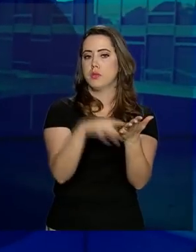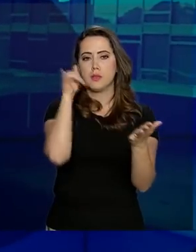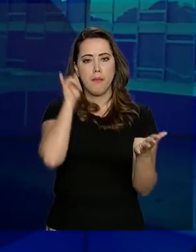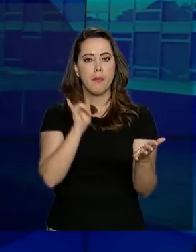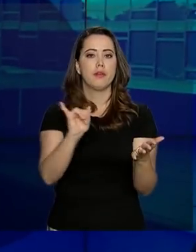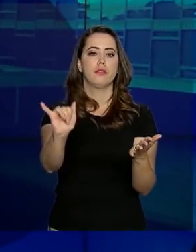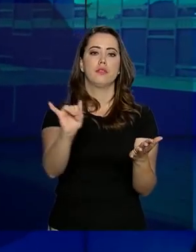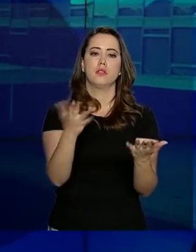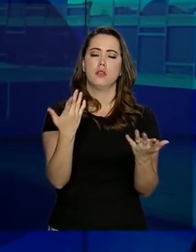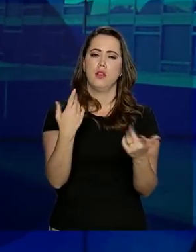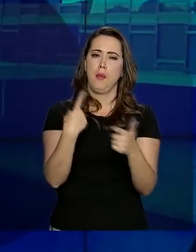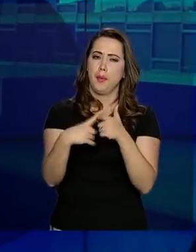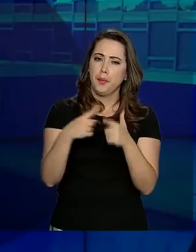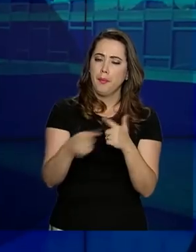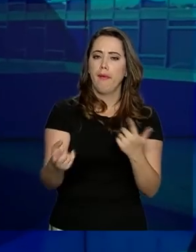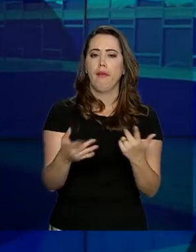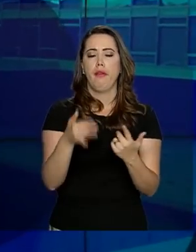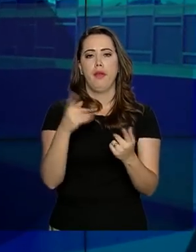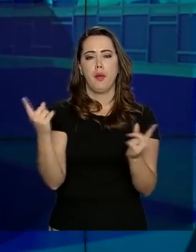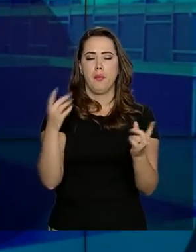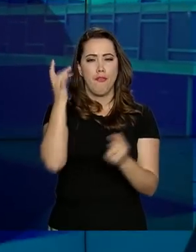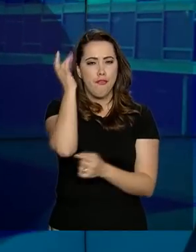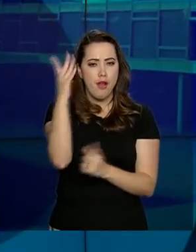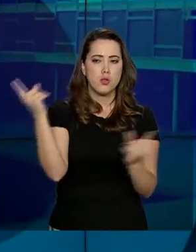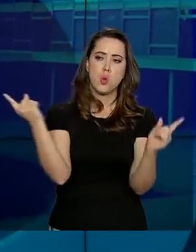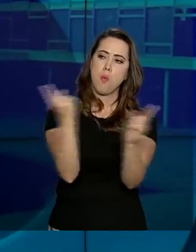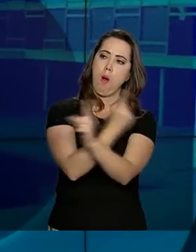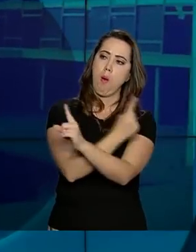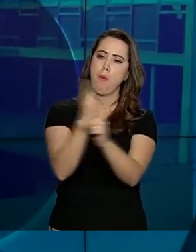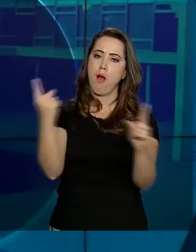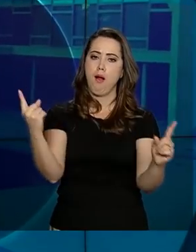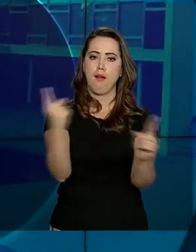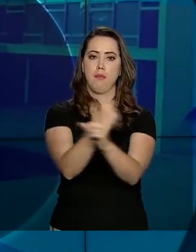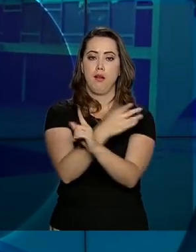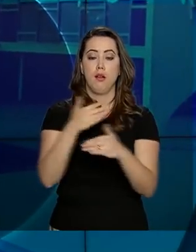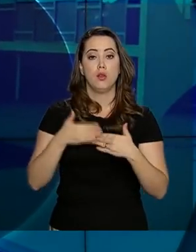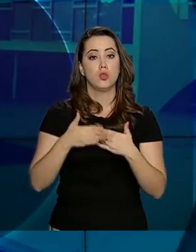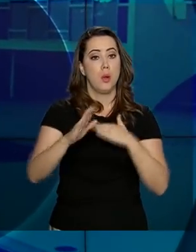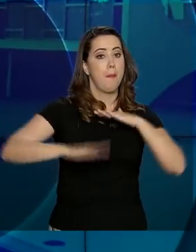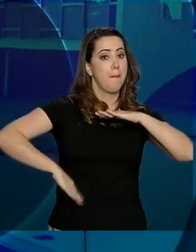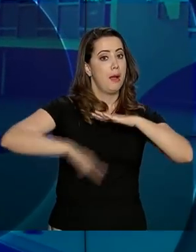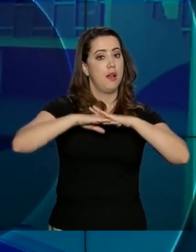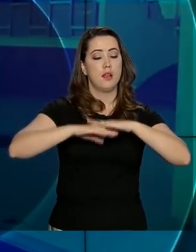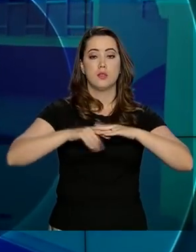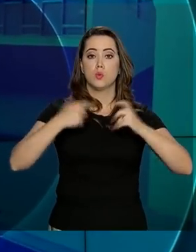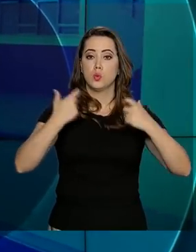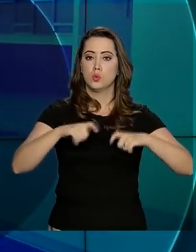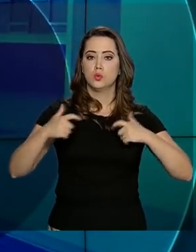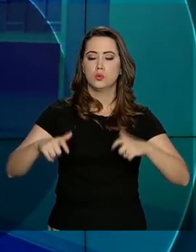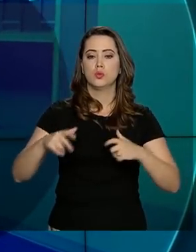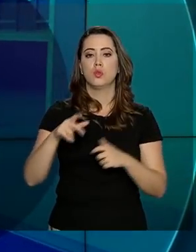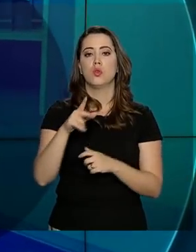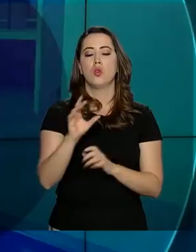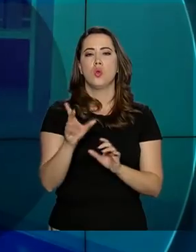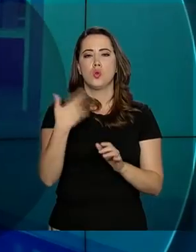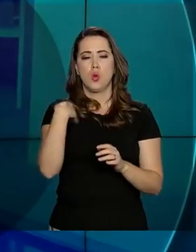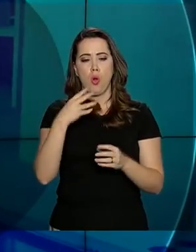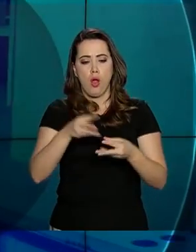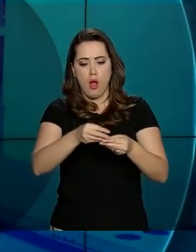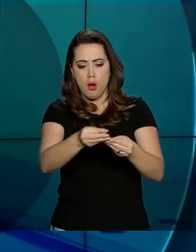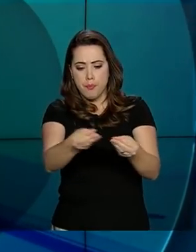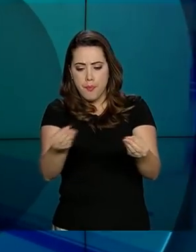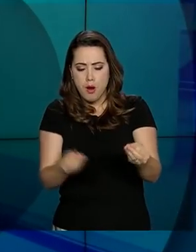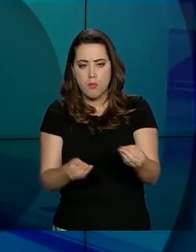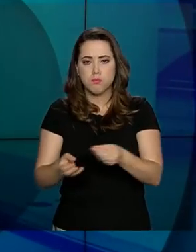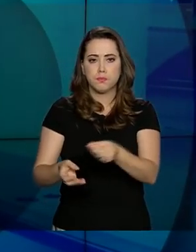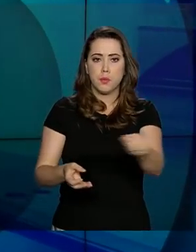medidas que facilitem o fluxo de passageiros, mantenham a ocupação máxima das posições de check-in nos horários de